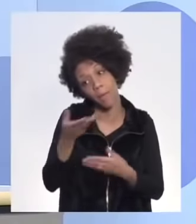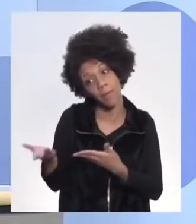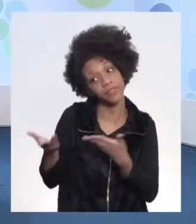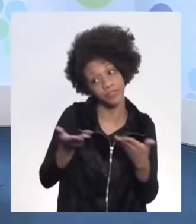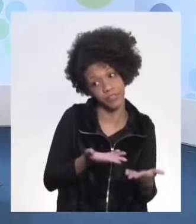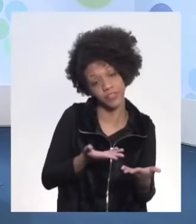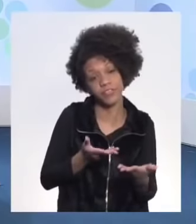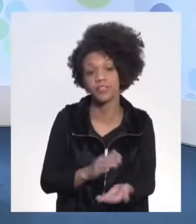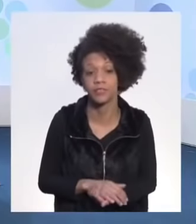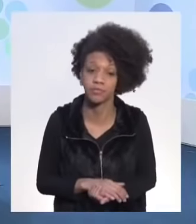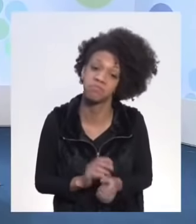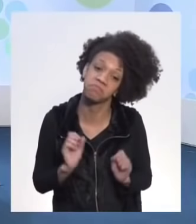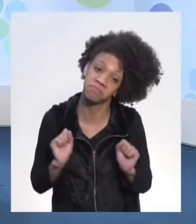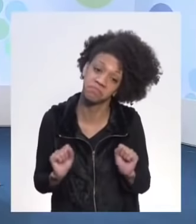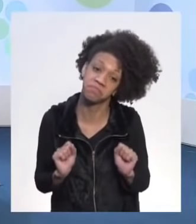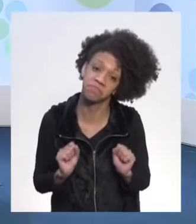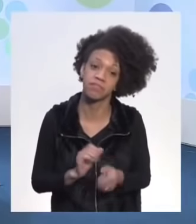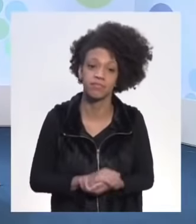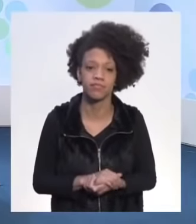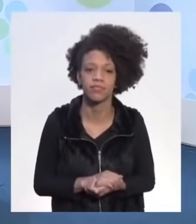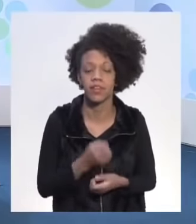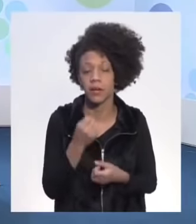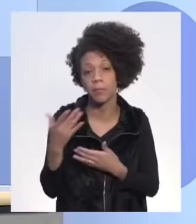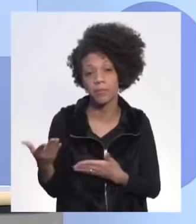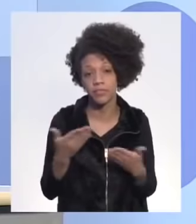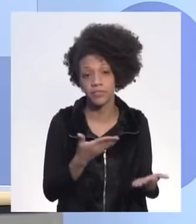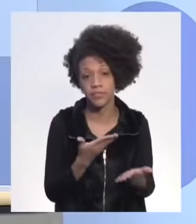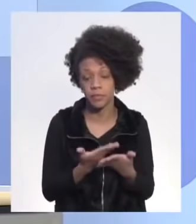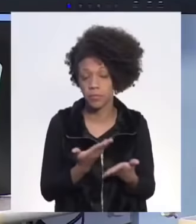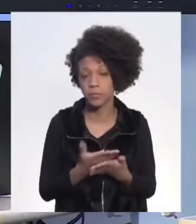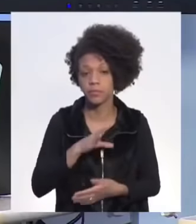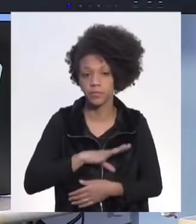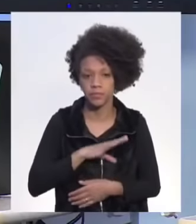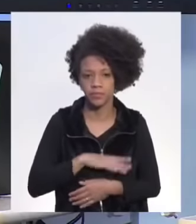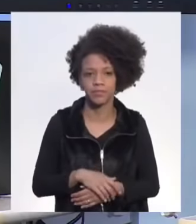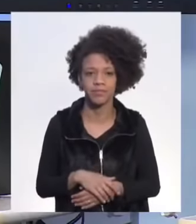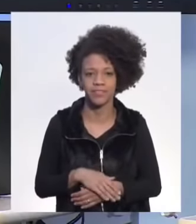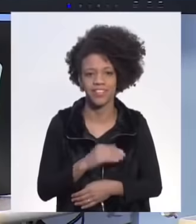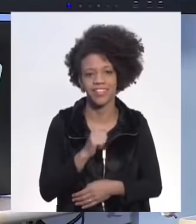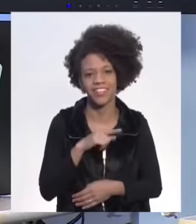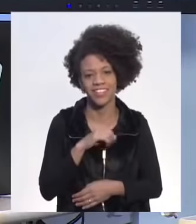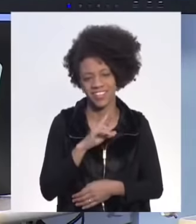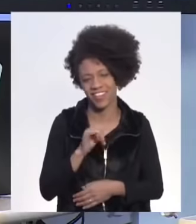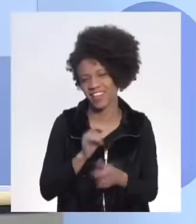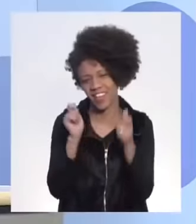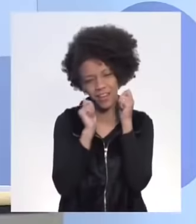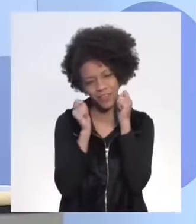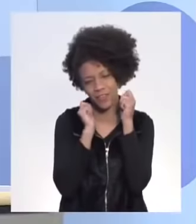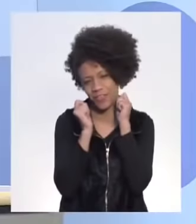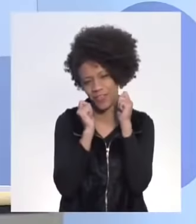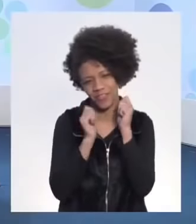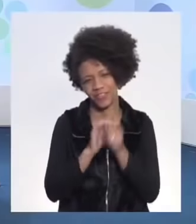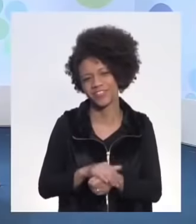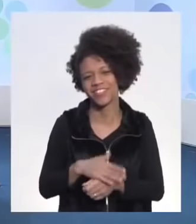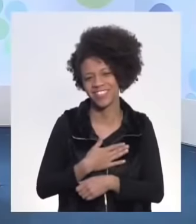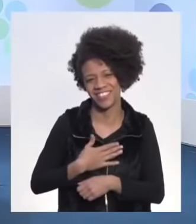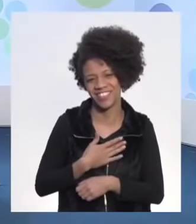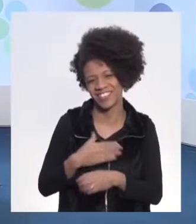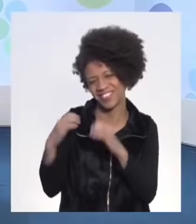Pode ser que seja novo aqui Pode para a ser, gente. né? Seja bem-vindo. Aula de língua portuguesa. A Andréia, ela é fofa, né, Andréia? Eu gosto disso,